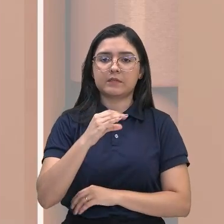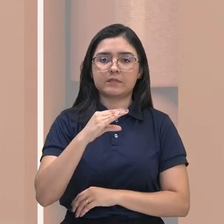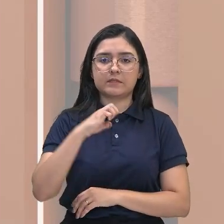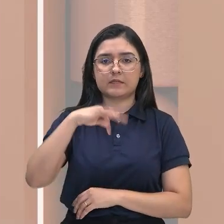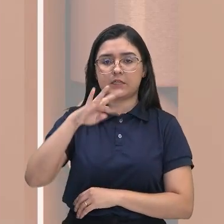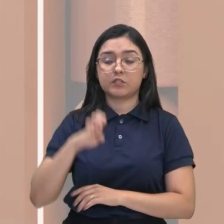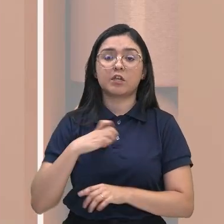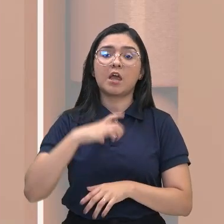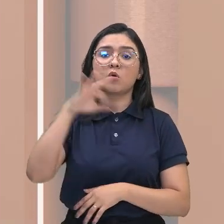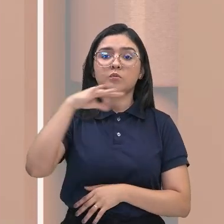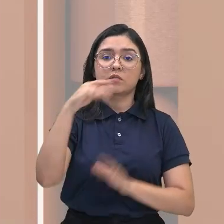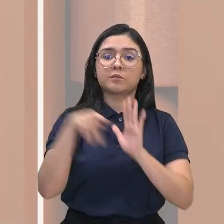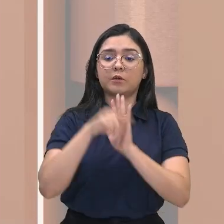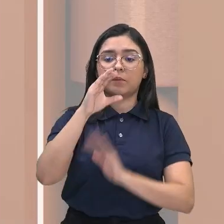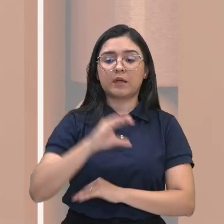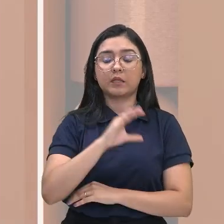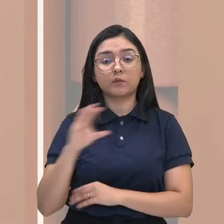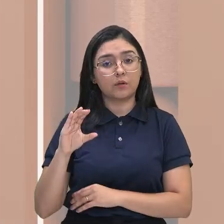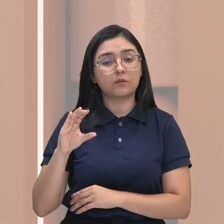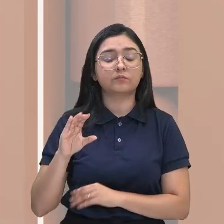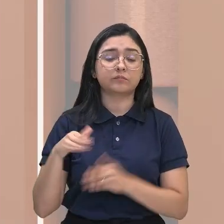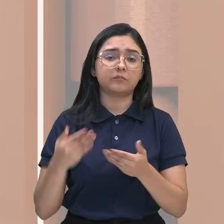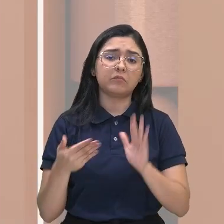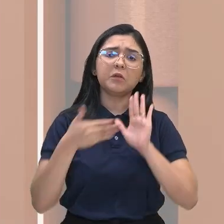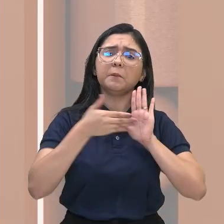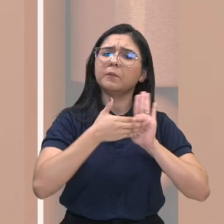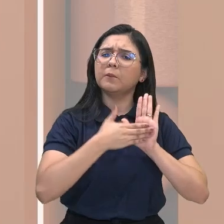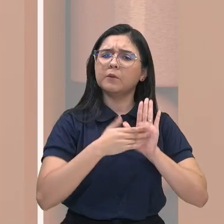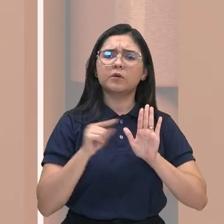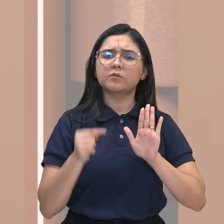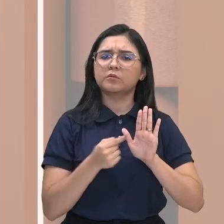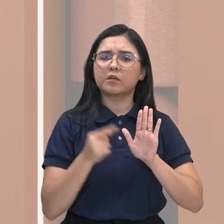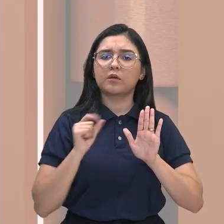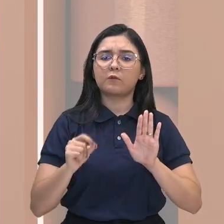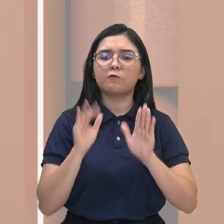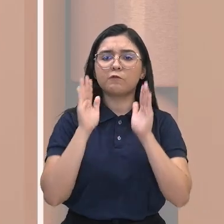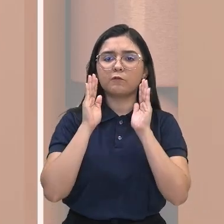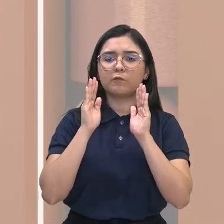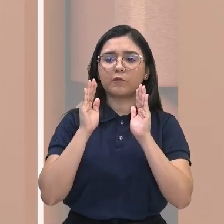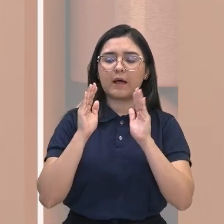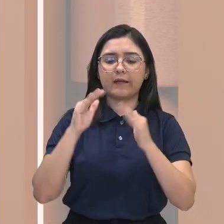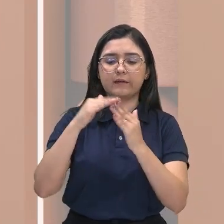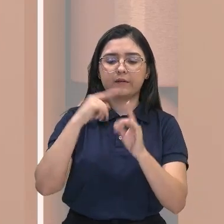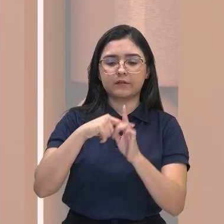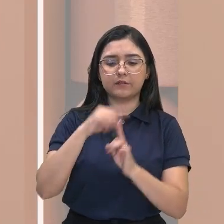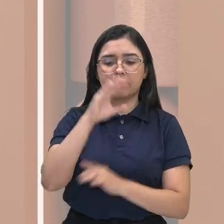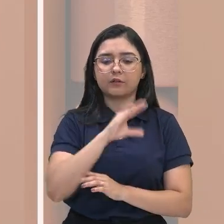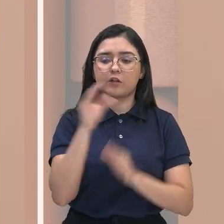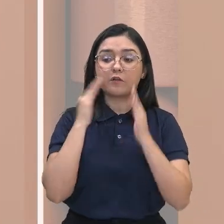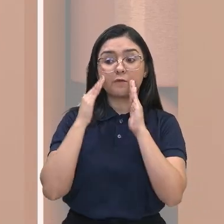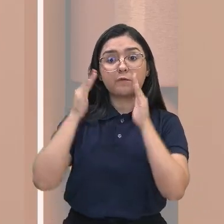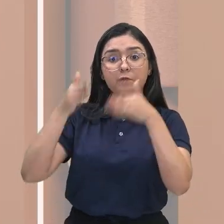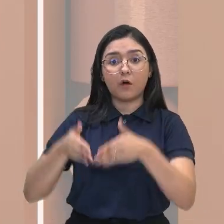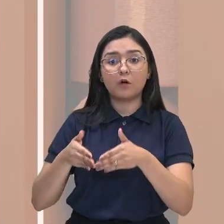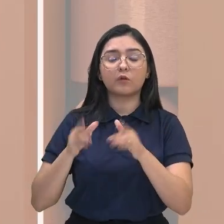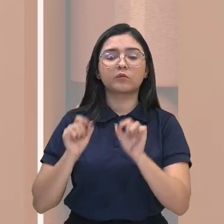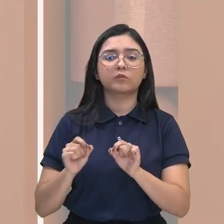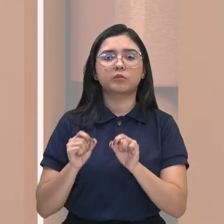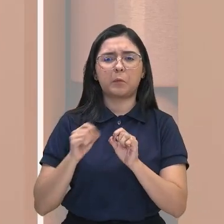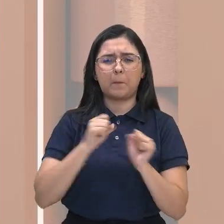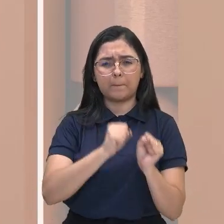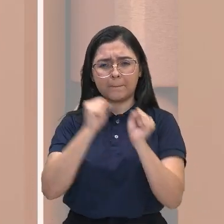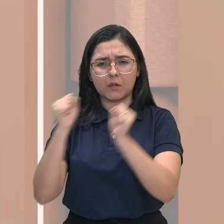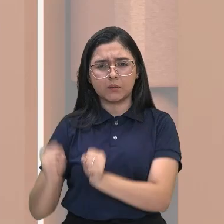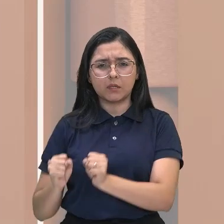santo católico, que, de certa forma, propôs ali que o foco da Igreja Católica voltasse dos poderosos,